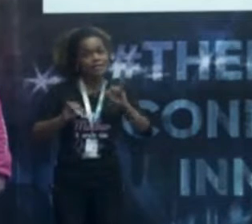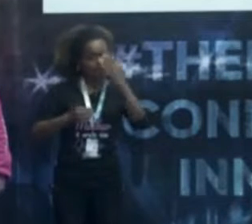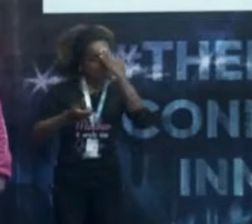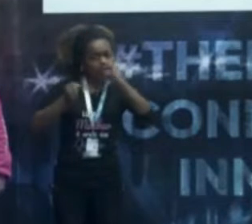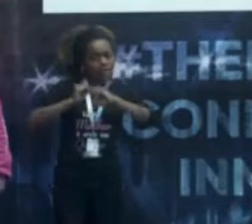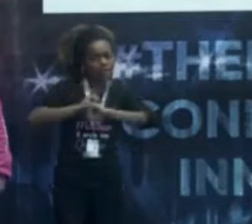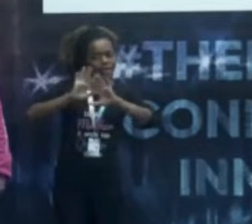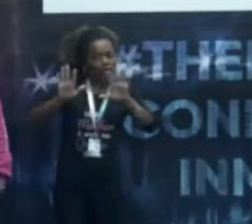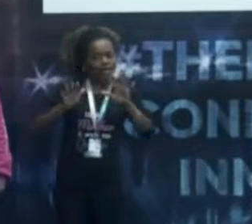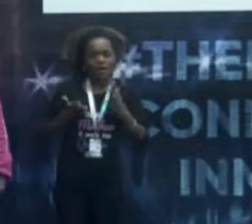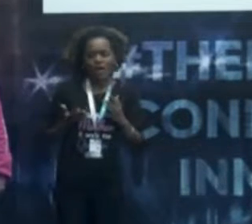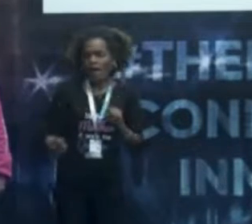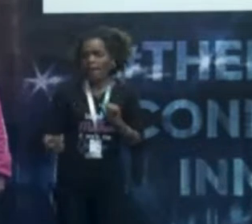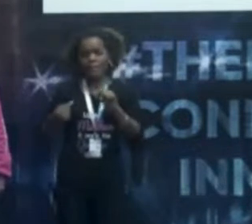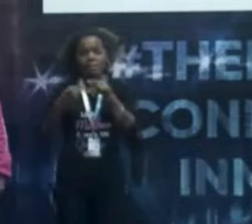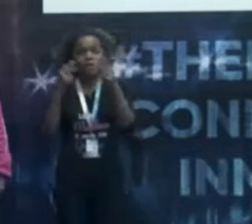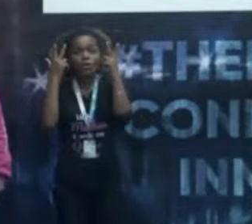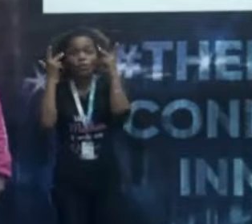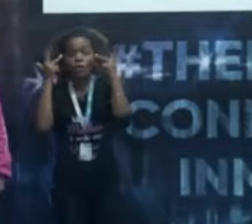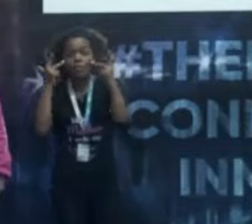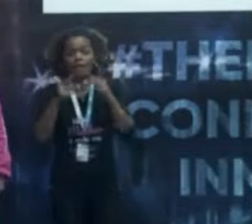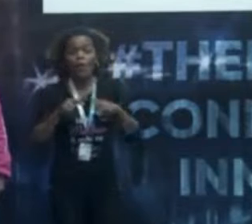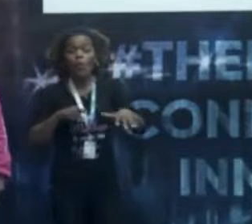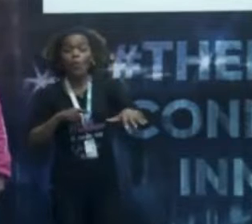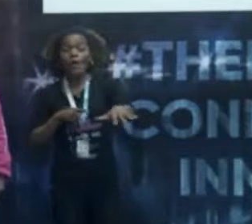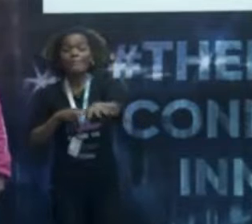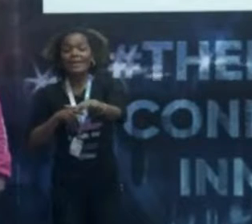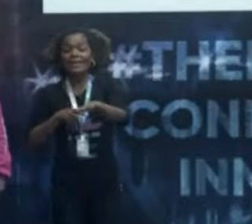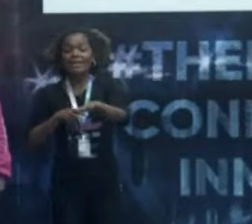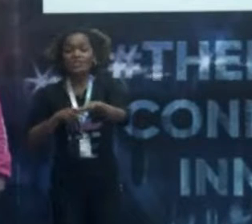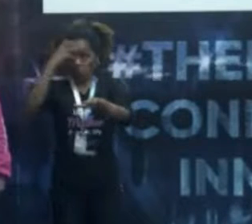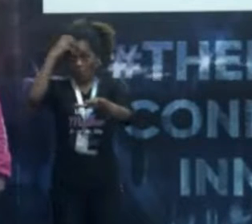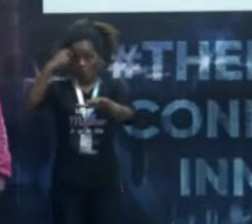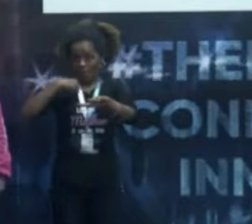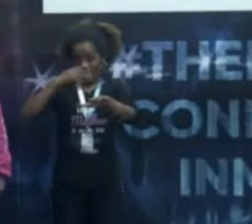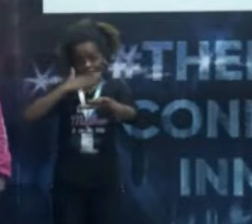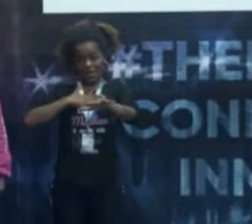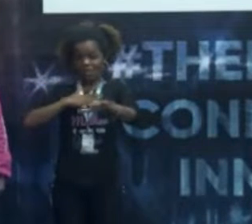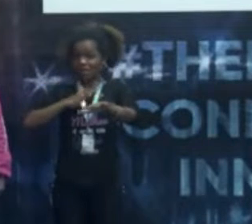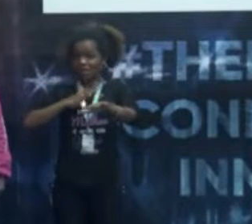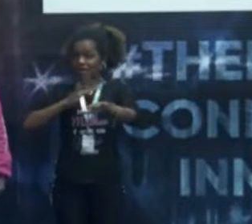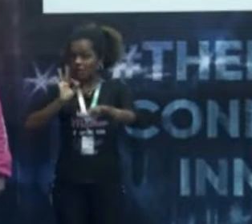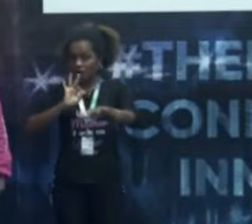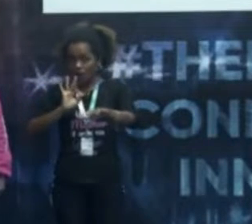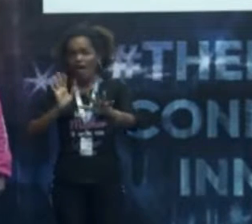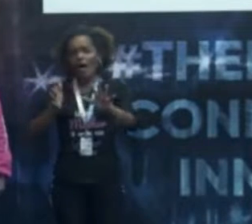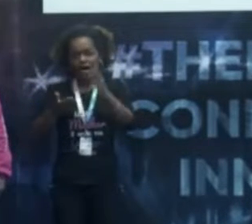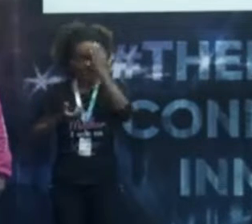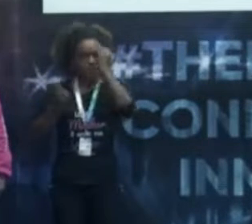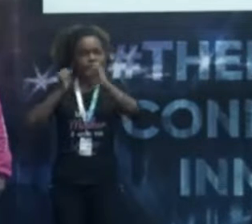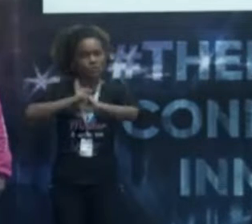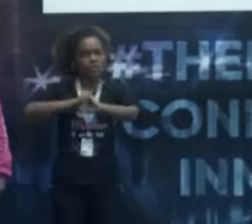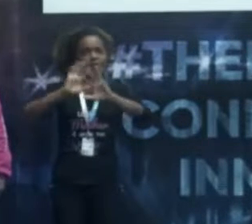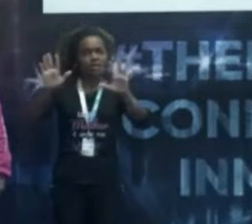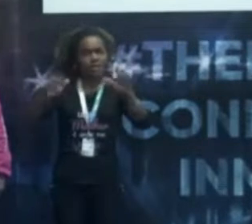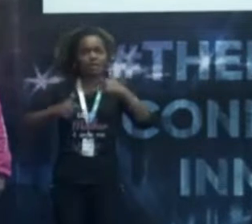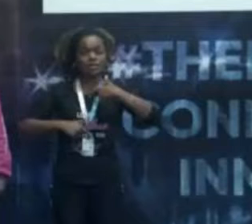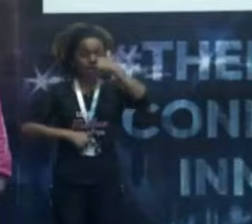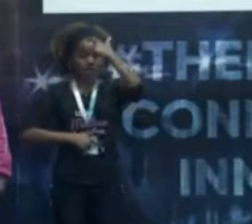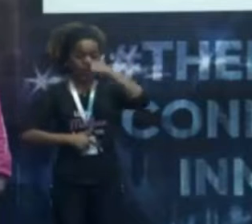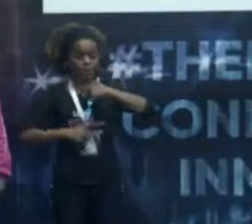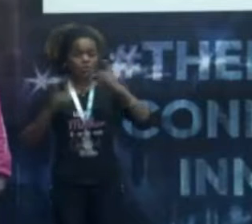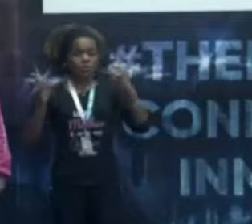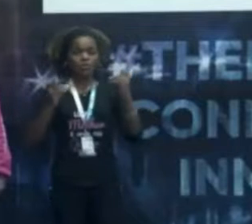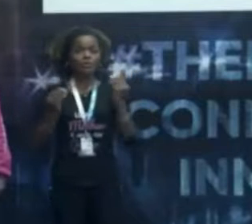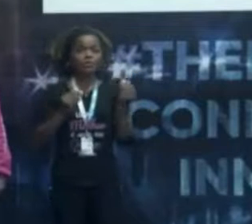do ambiente, que não são nossas, da nossa essência e da nossa vida, é que a gente começa a se entender como pessoa com deficiência. E esse processo